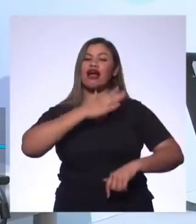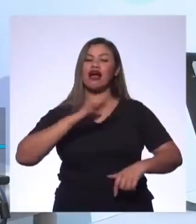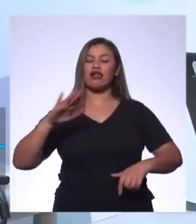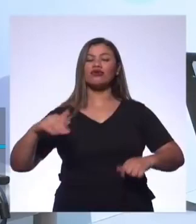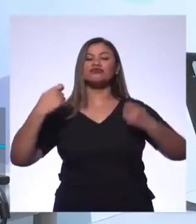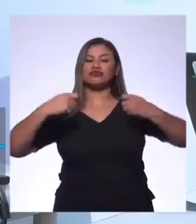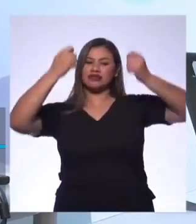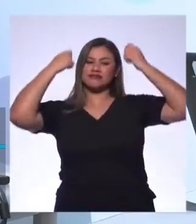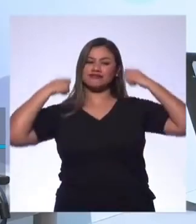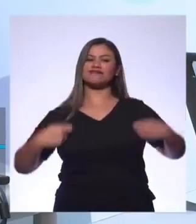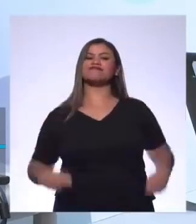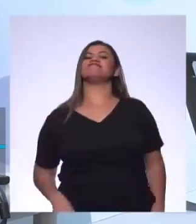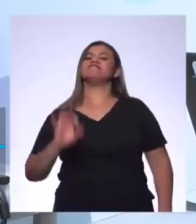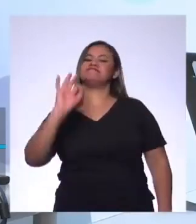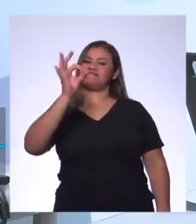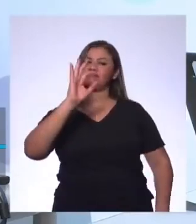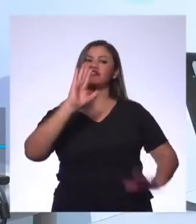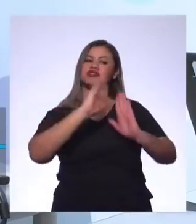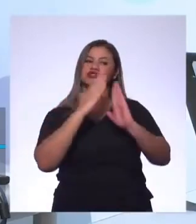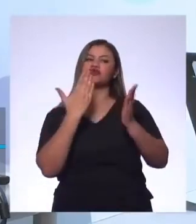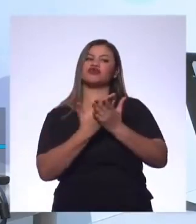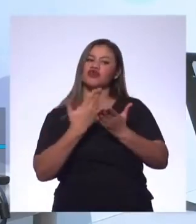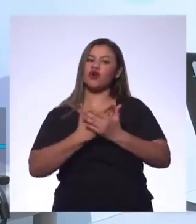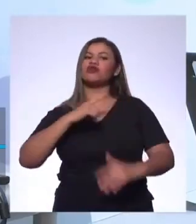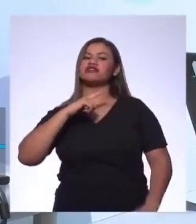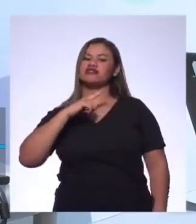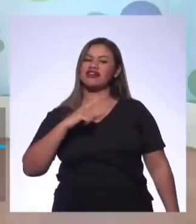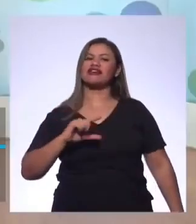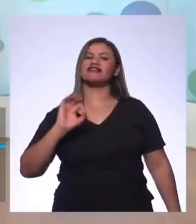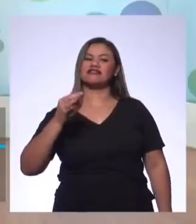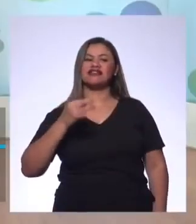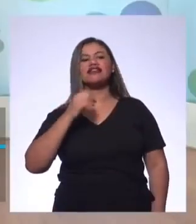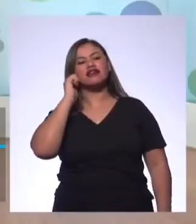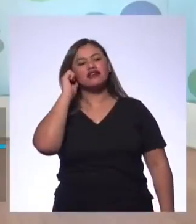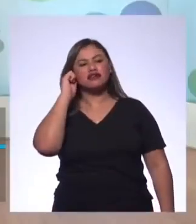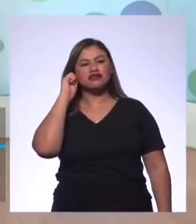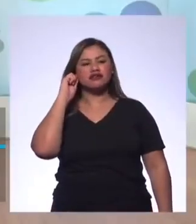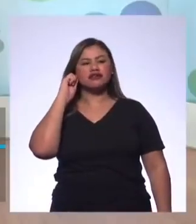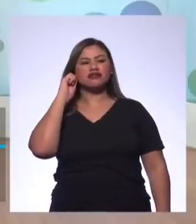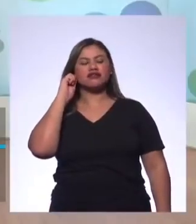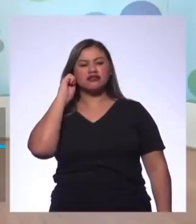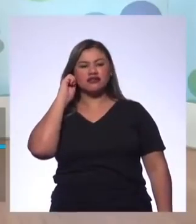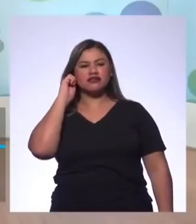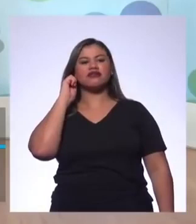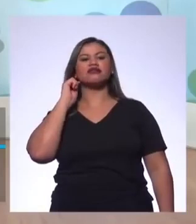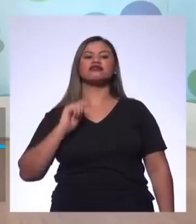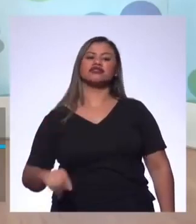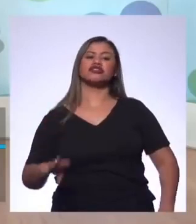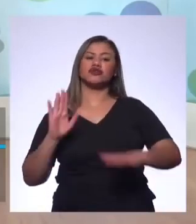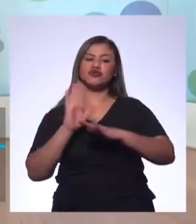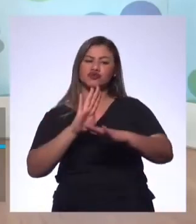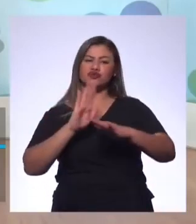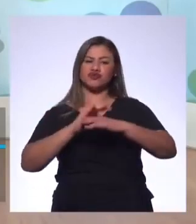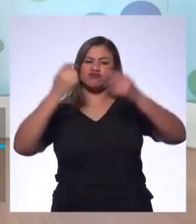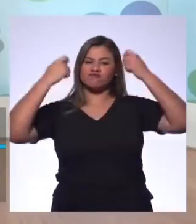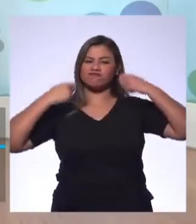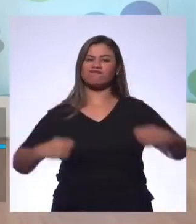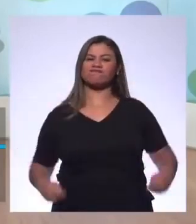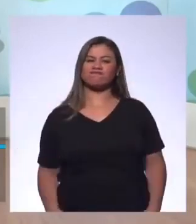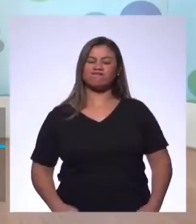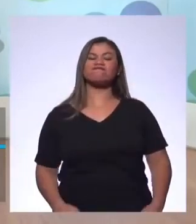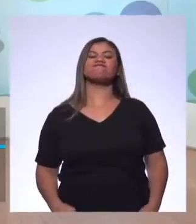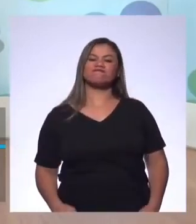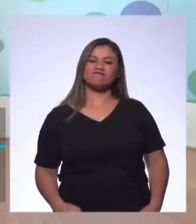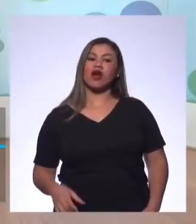camiseta da escola. É sim, galera. Lá na minha escola tem, viu? Eles têm que estar uniformizados. E facilita bastante, e aí, né? Eles a questão passam do